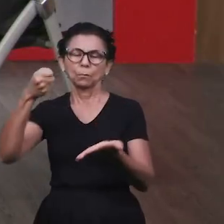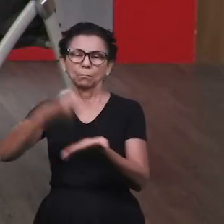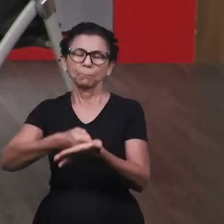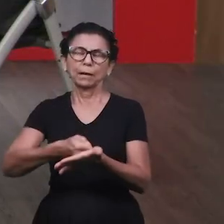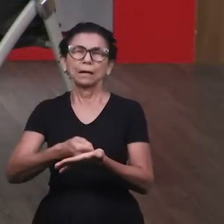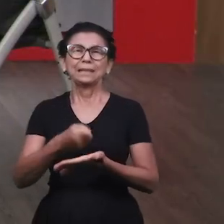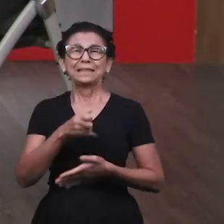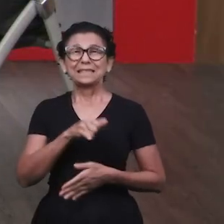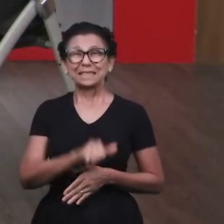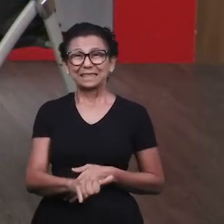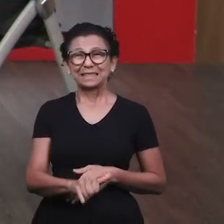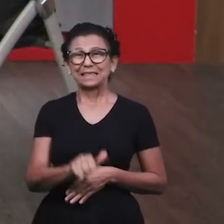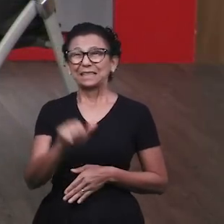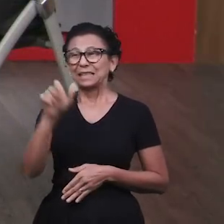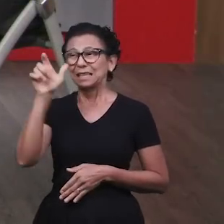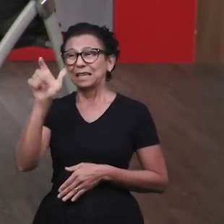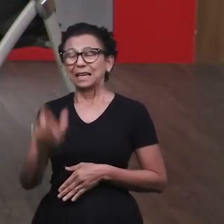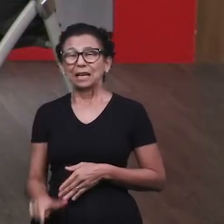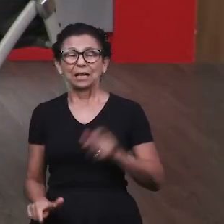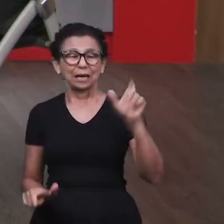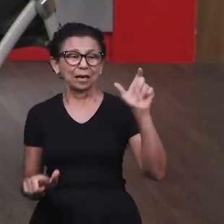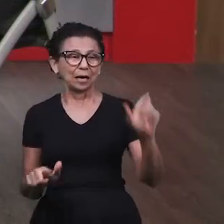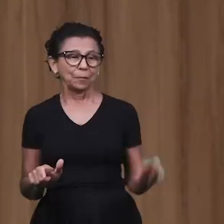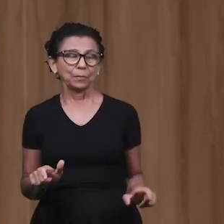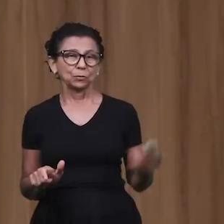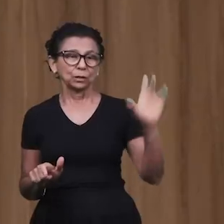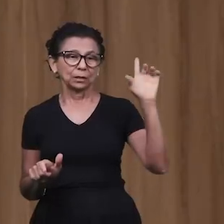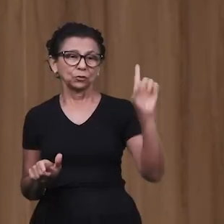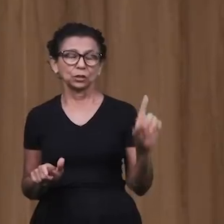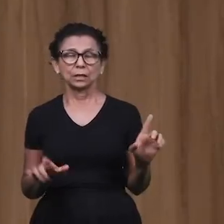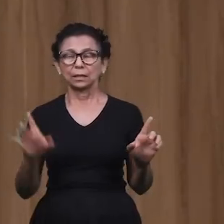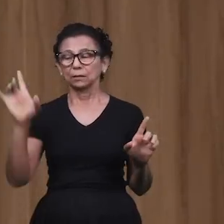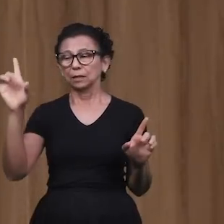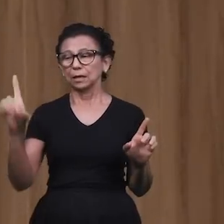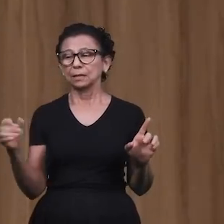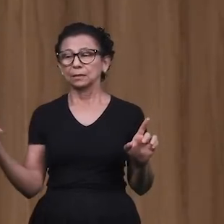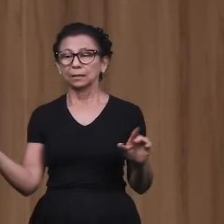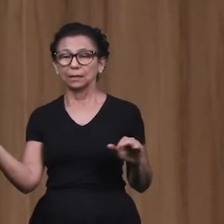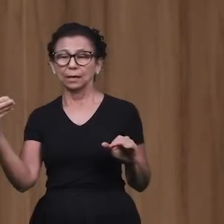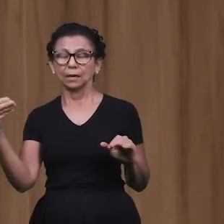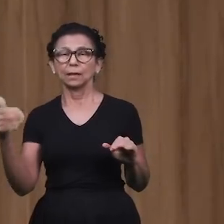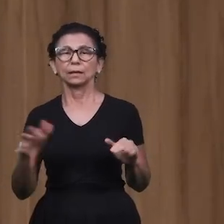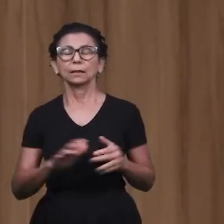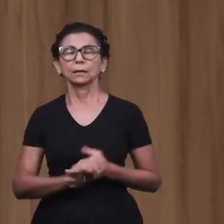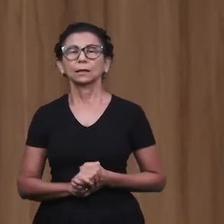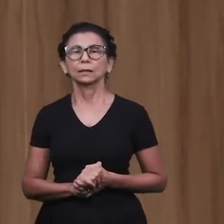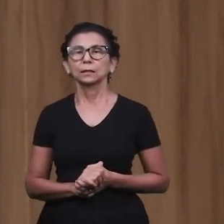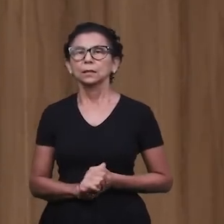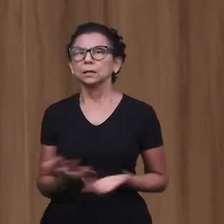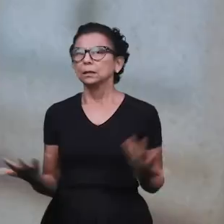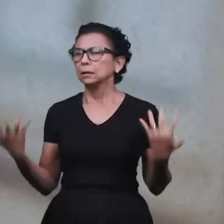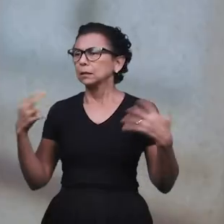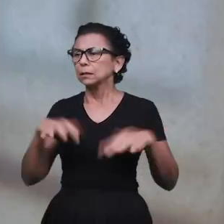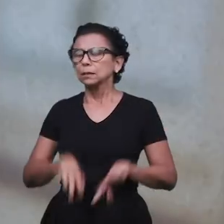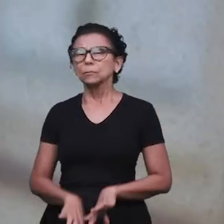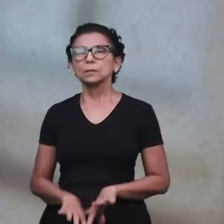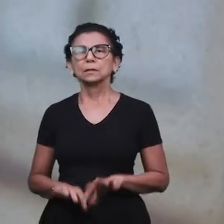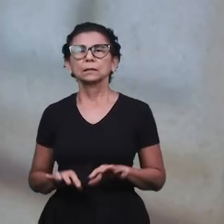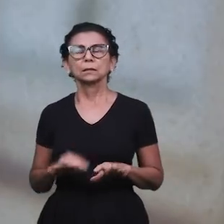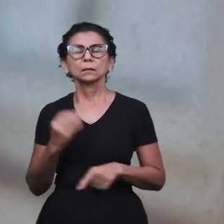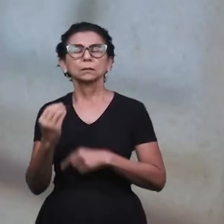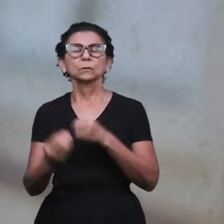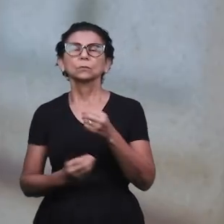concordar com a sentença ali proferida, né? Como é que ela faz para recorrer? Como nós dissemos,